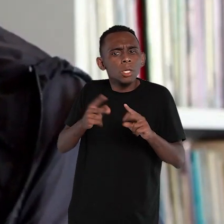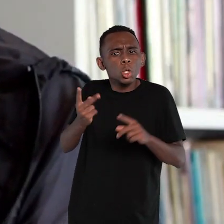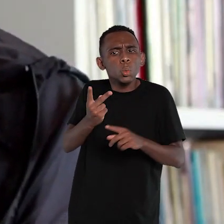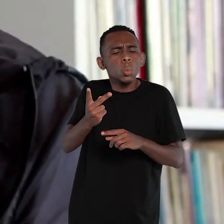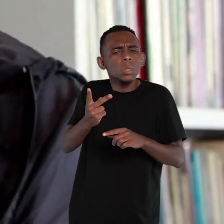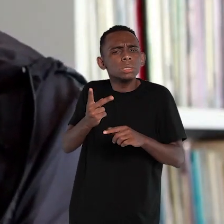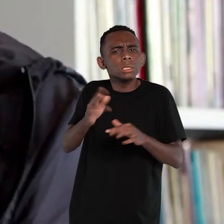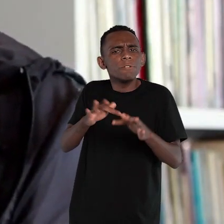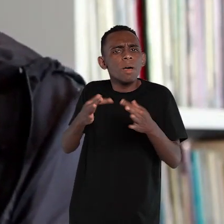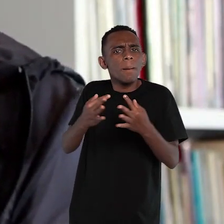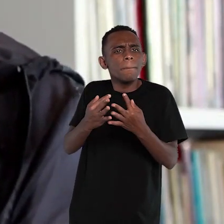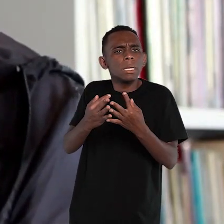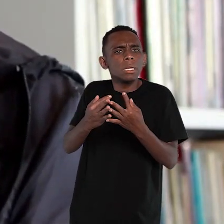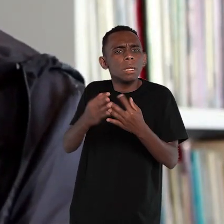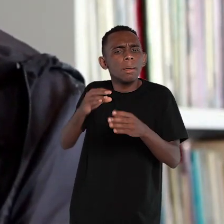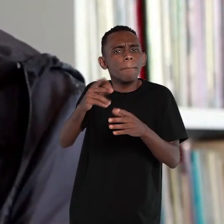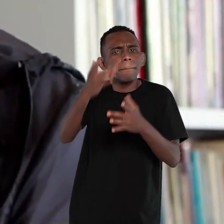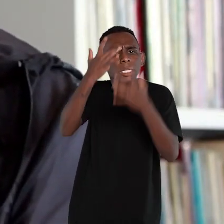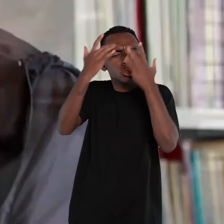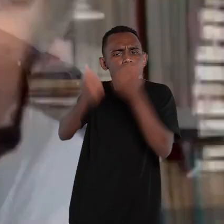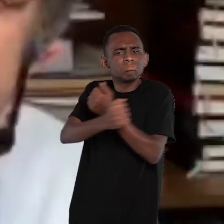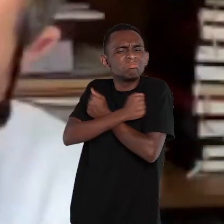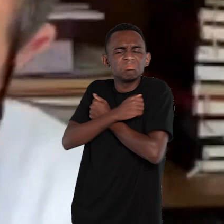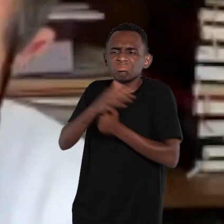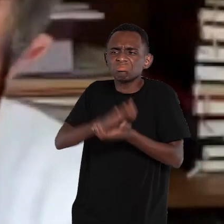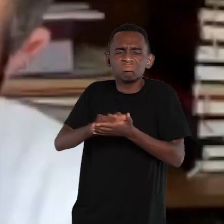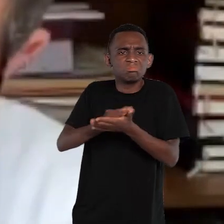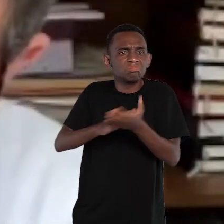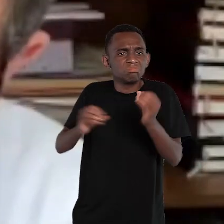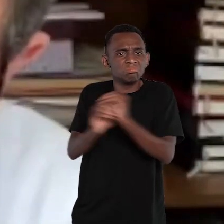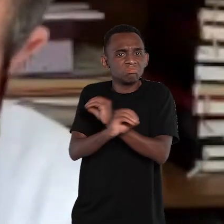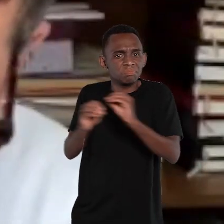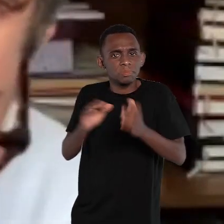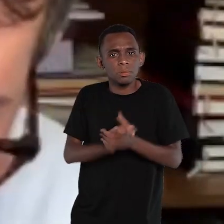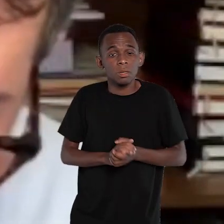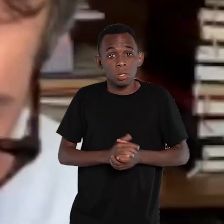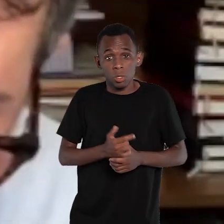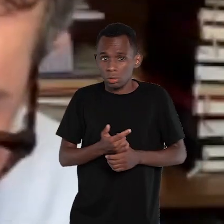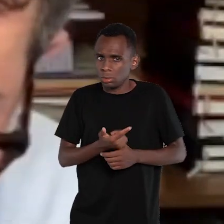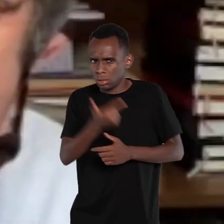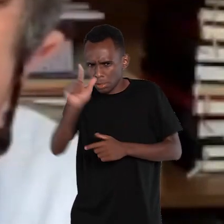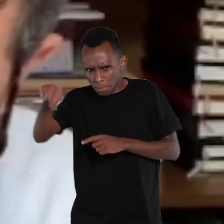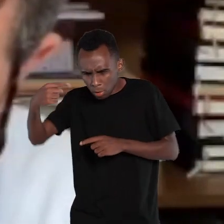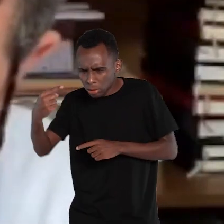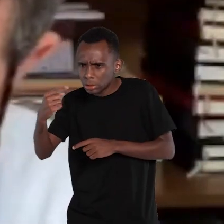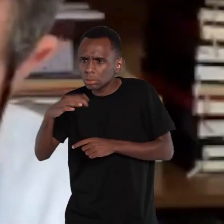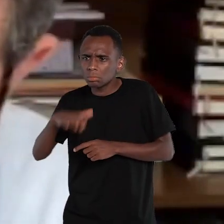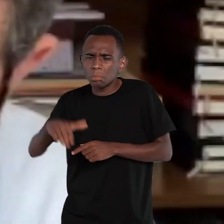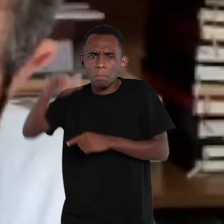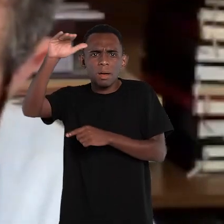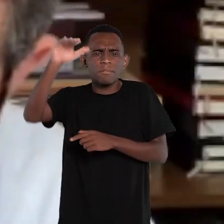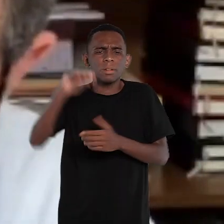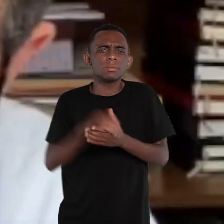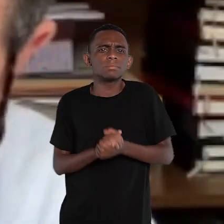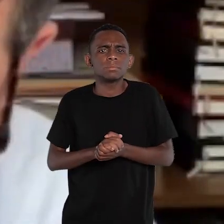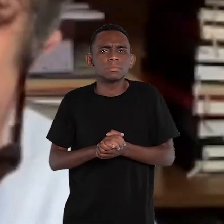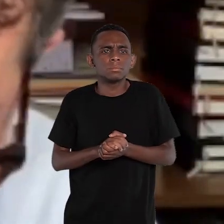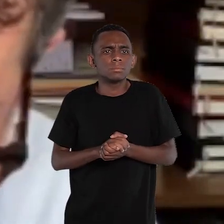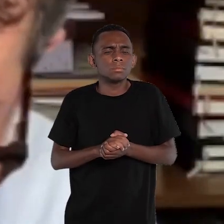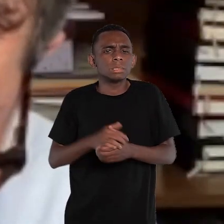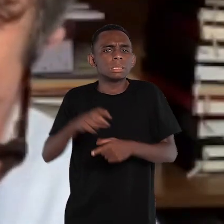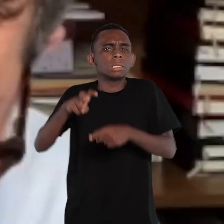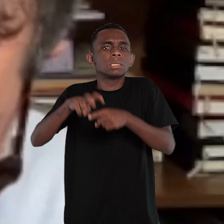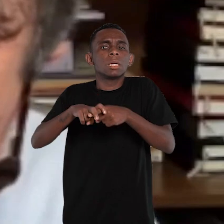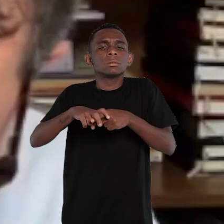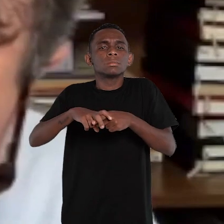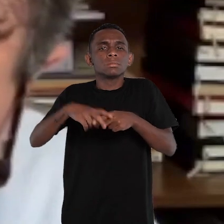um abraço. Uma tarde, Dinho, o mais velho, estava sentado na escada que leva ao quintal da casa deles, tomando a